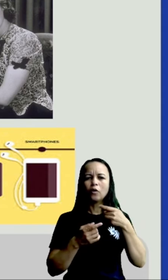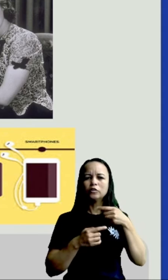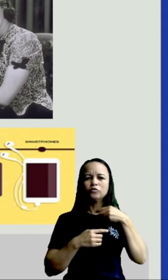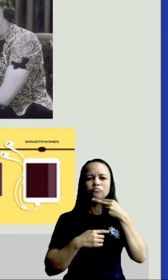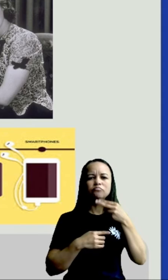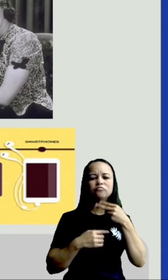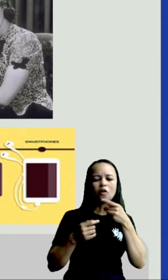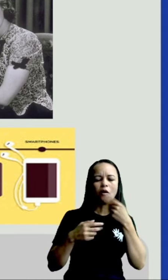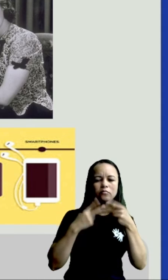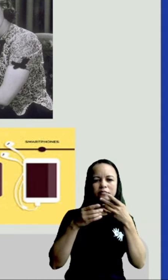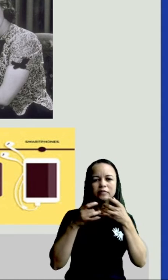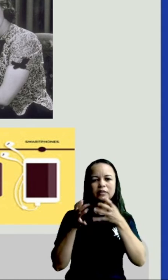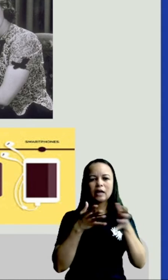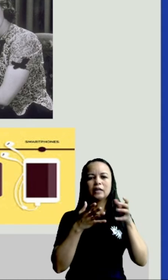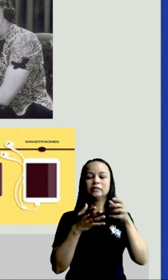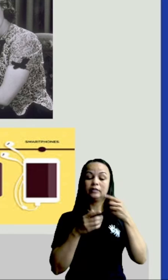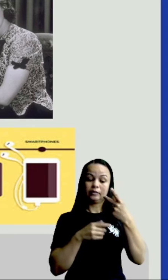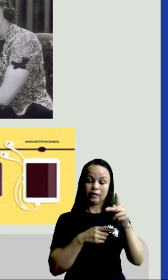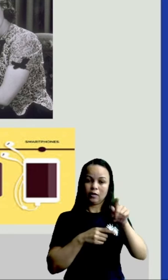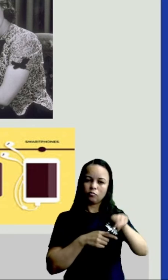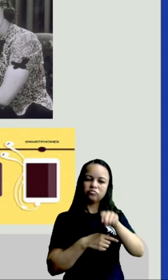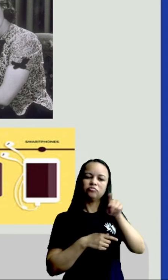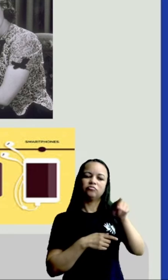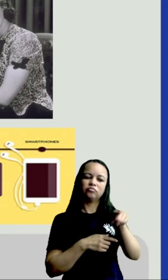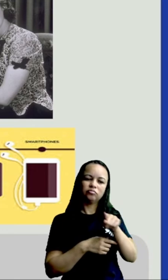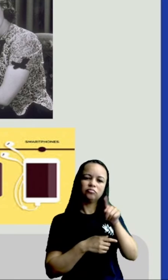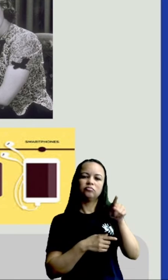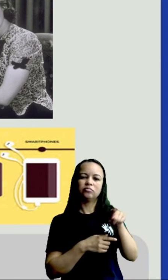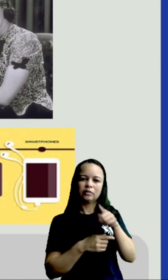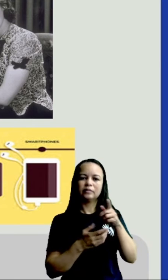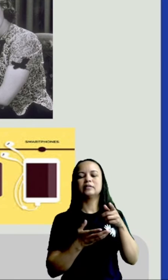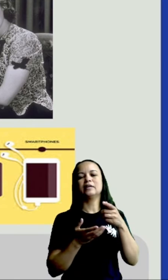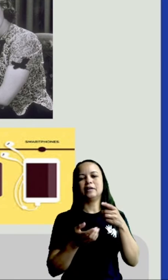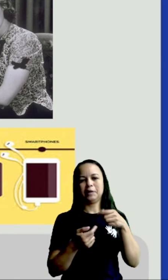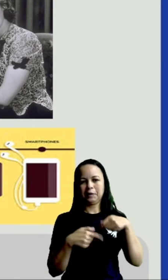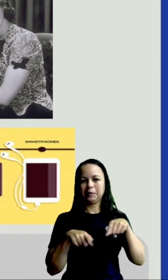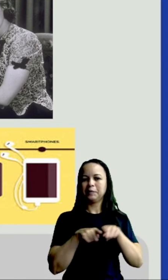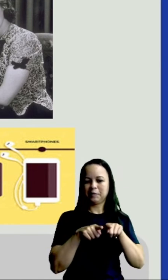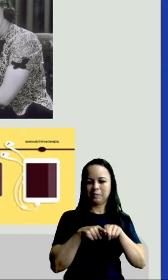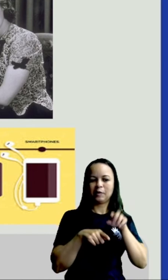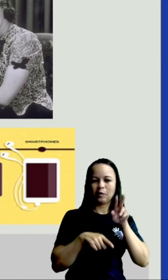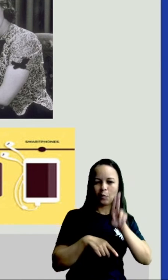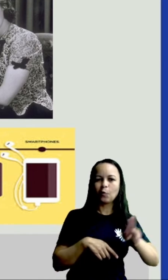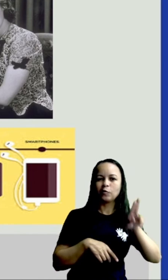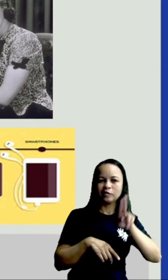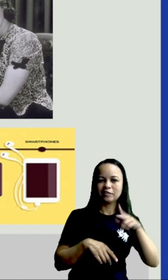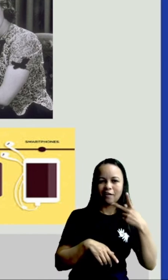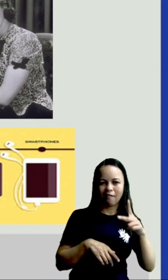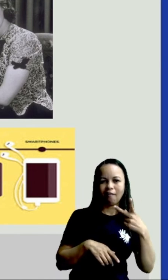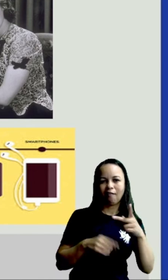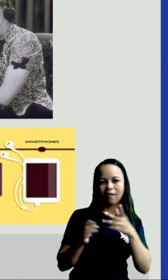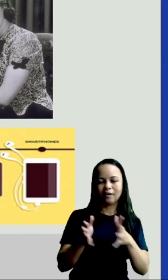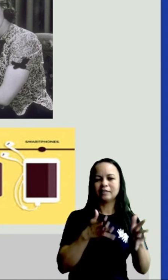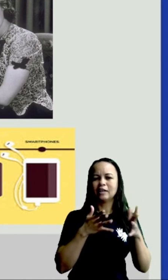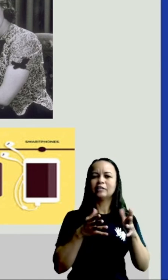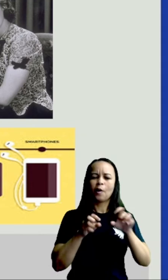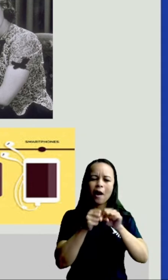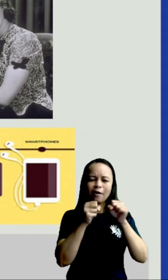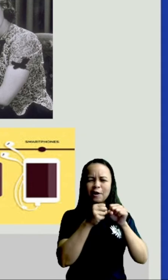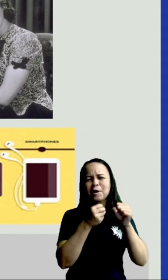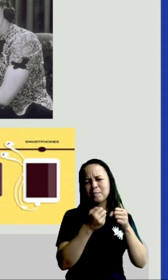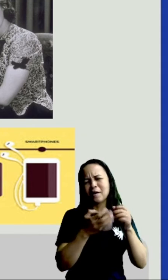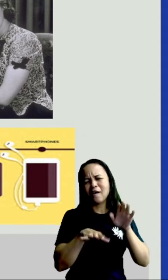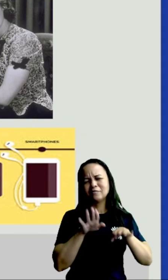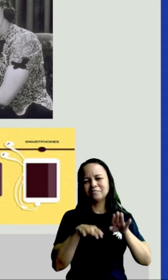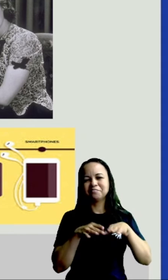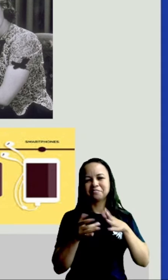gravava aqui nessa fita k7 né e a Raquel pegou essa fita k7 eu usava muito só que ela quebrava de